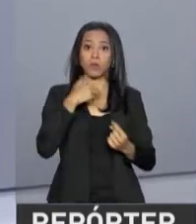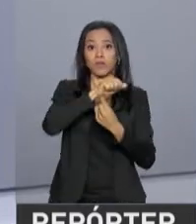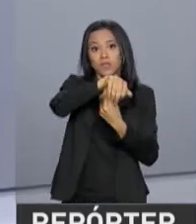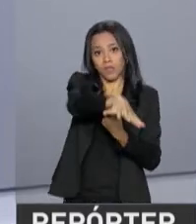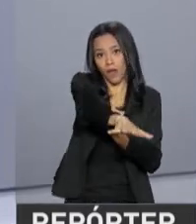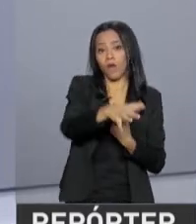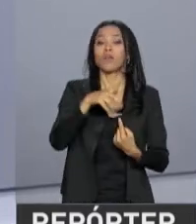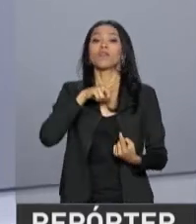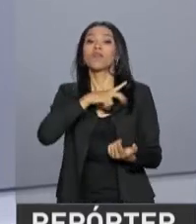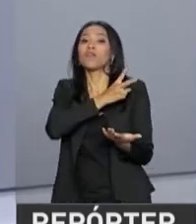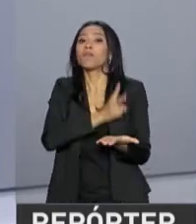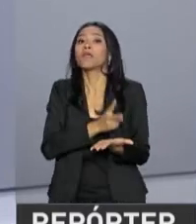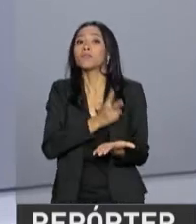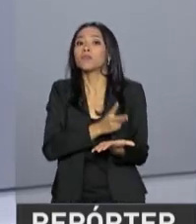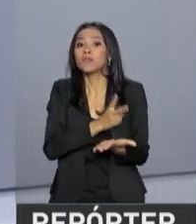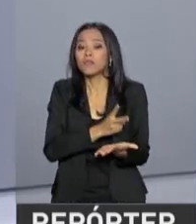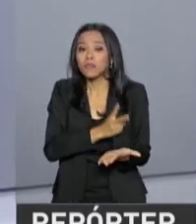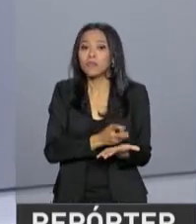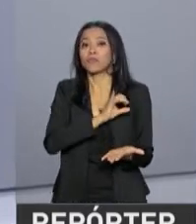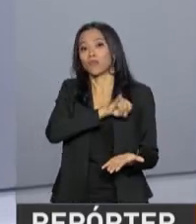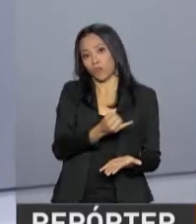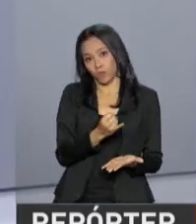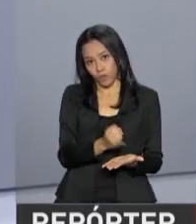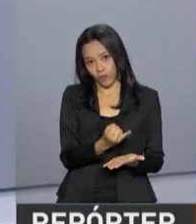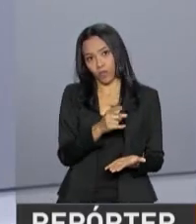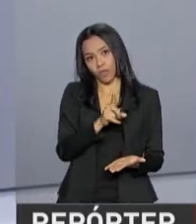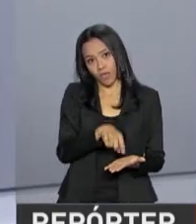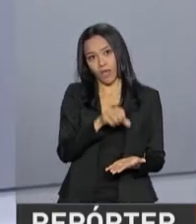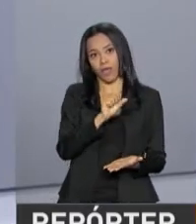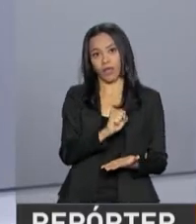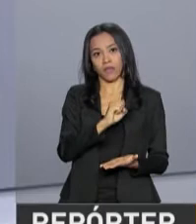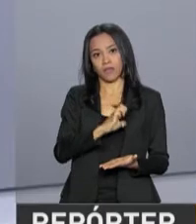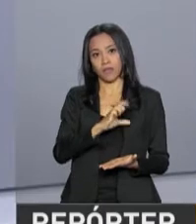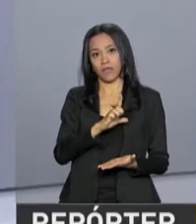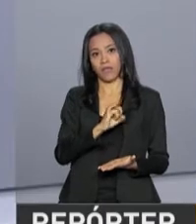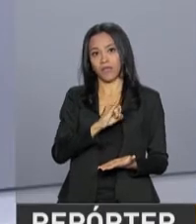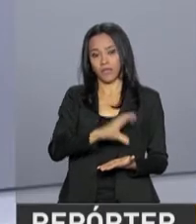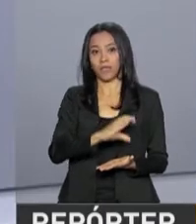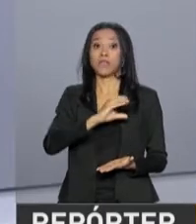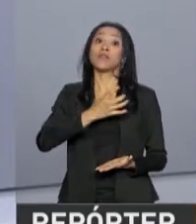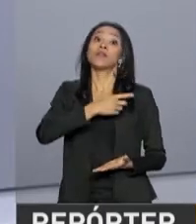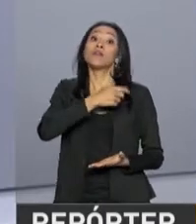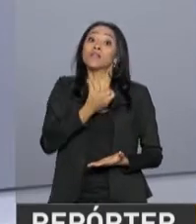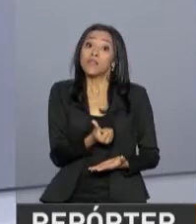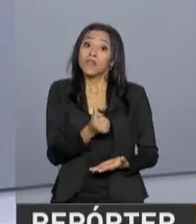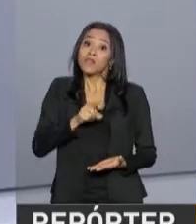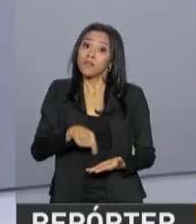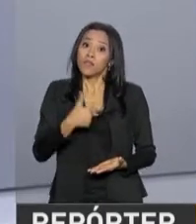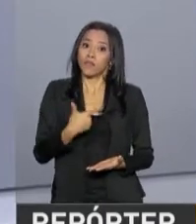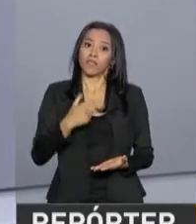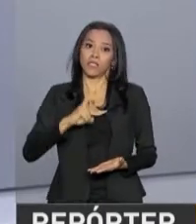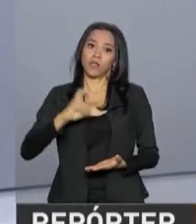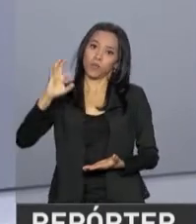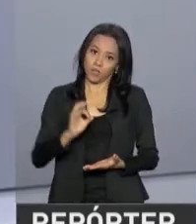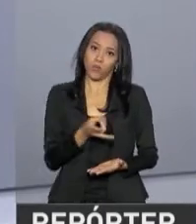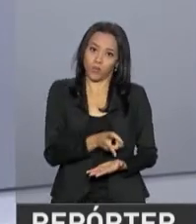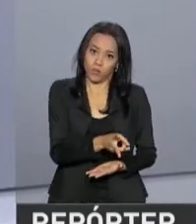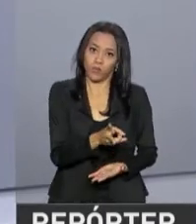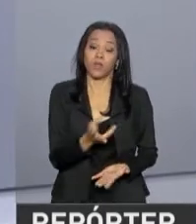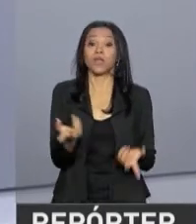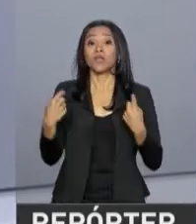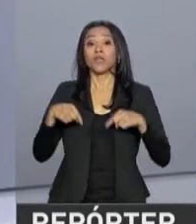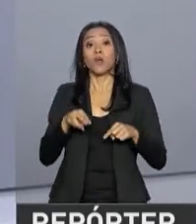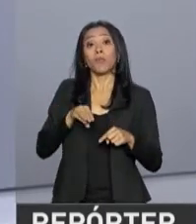Houve a manutenção na projeção da taxa básica de juros, a Selic, que continua em 6,25%. O mercado ajustou